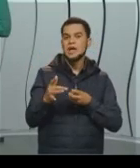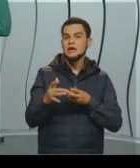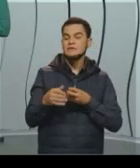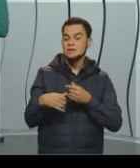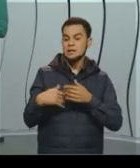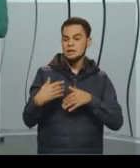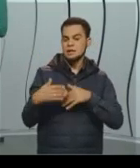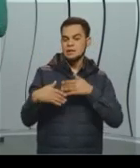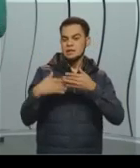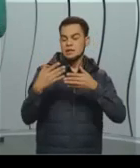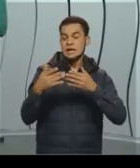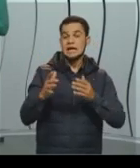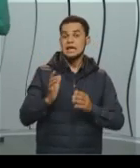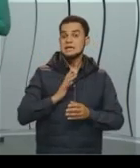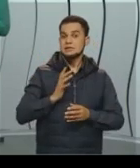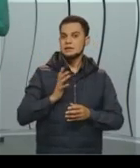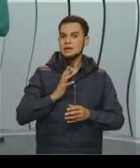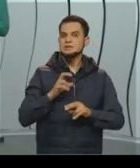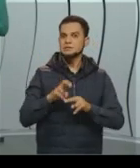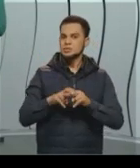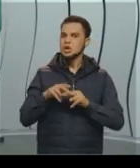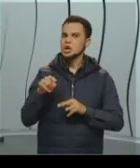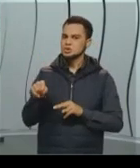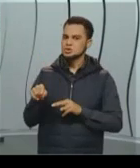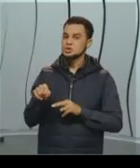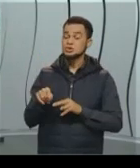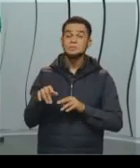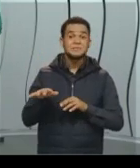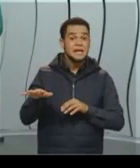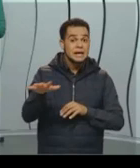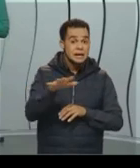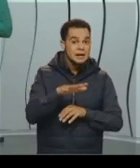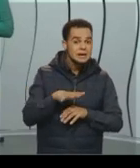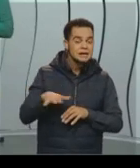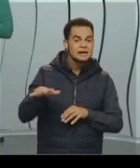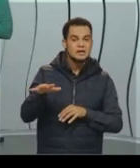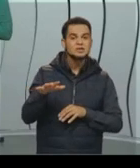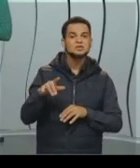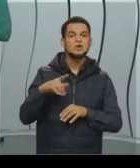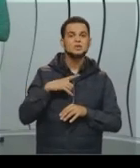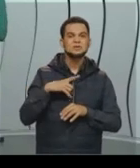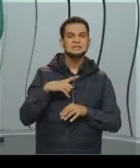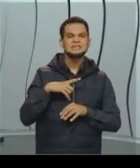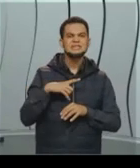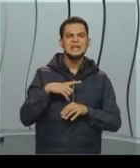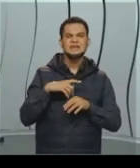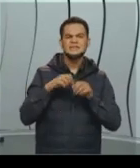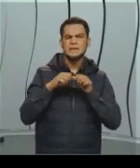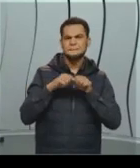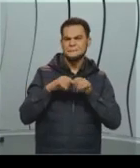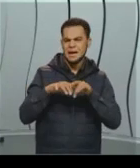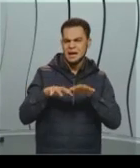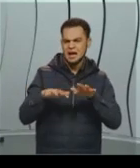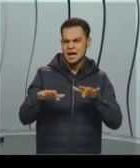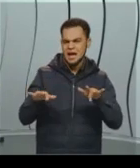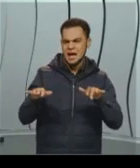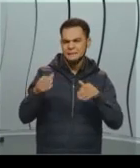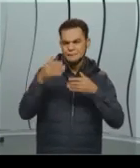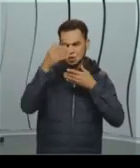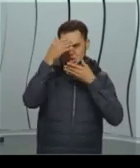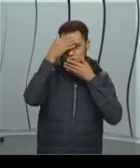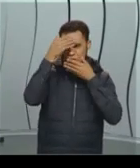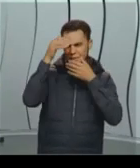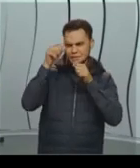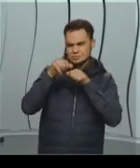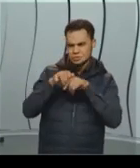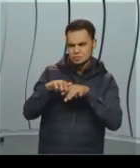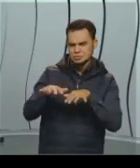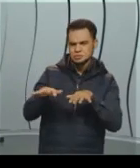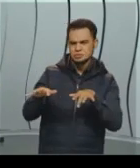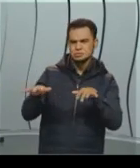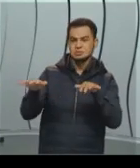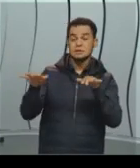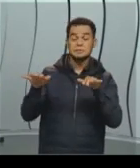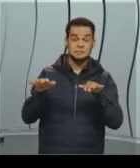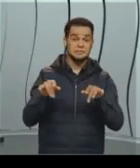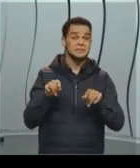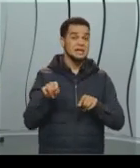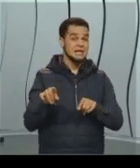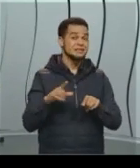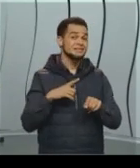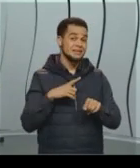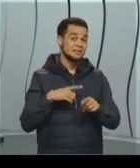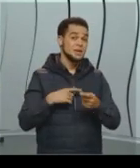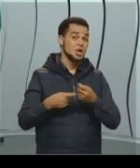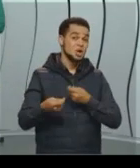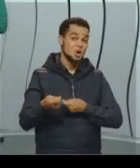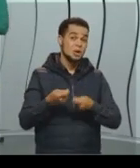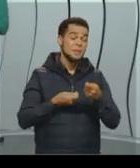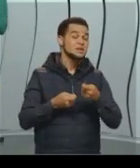né? Uma região também que vai sofrer com a expansão muçulmana, como a gente falou, e vai depender também do comércio dos